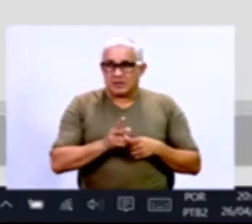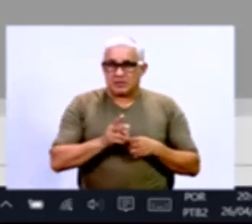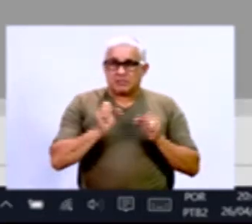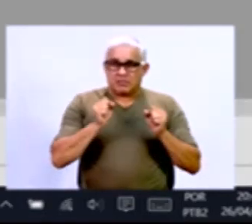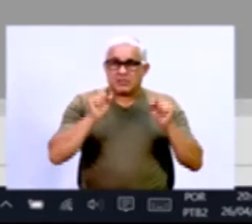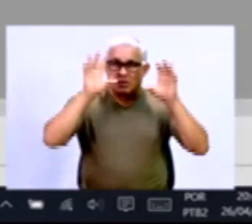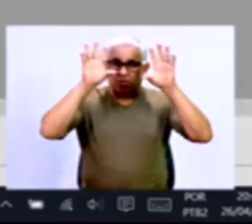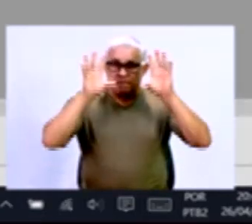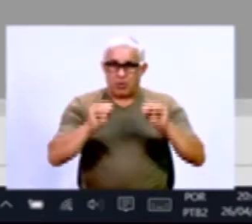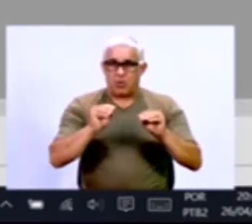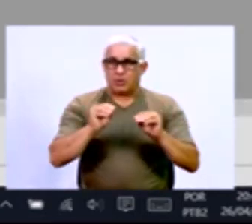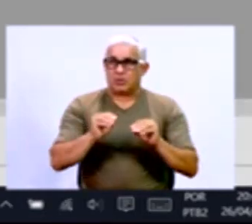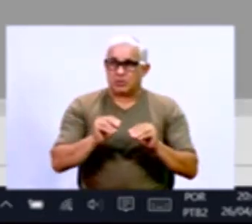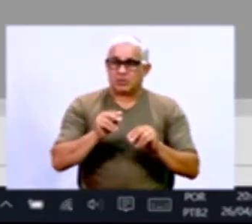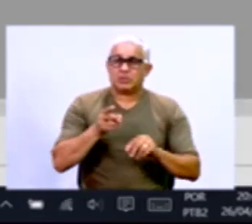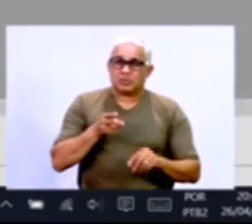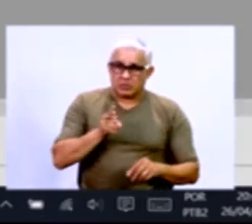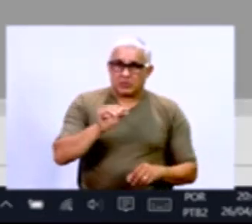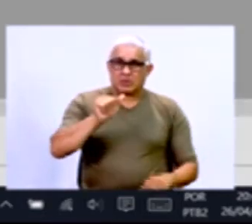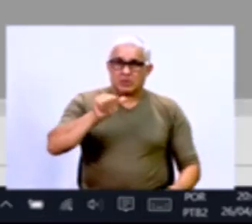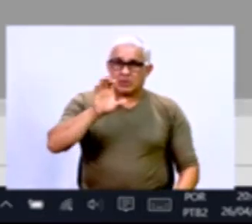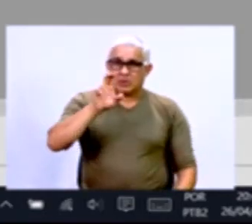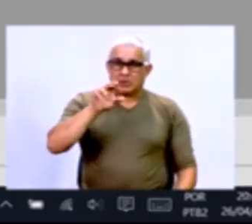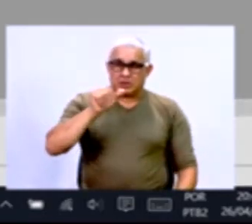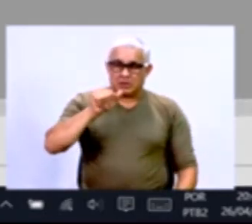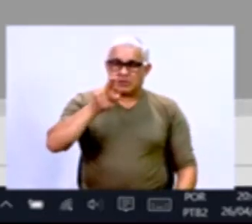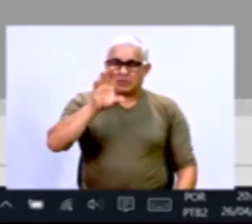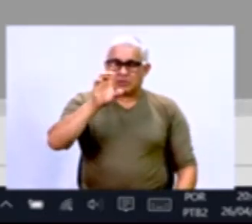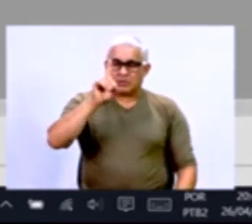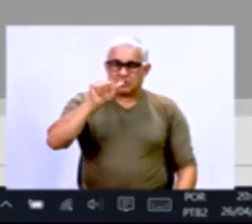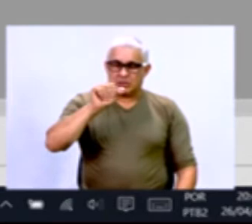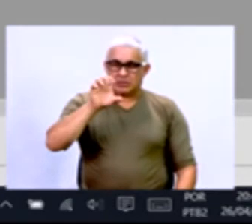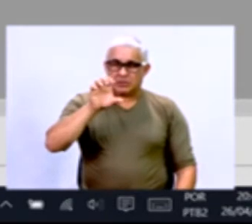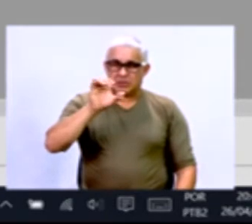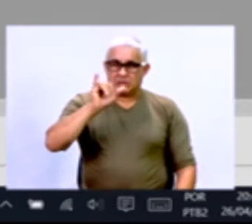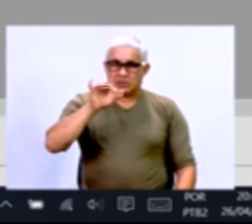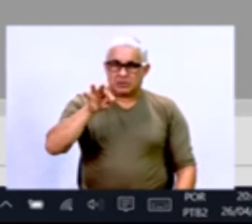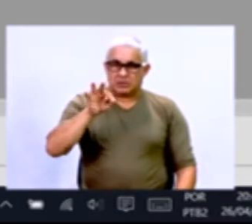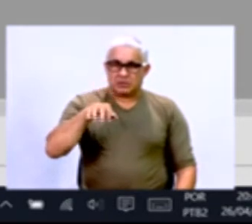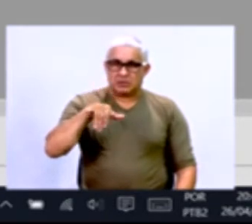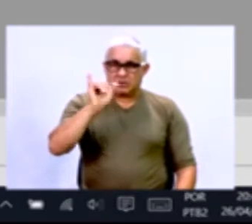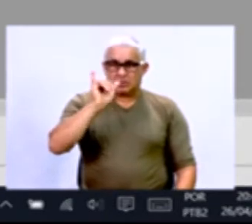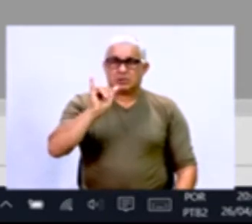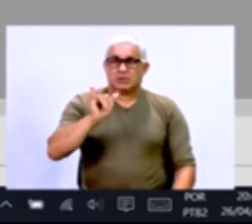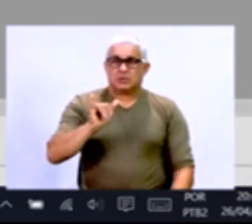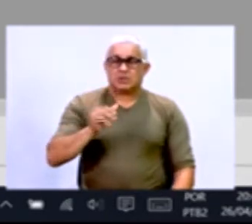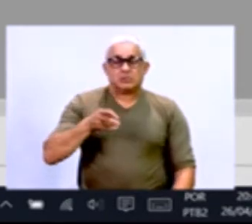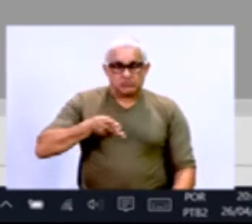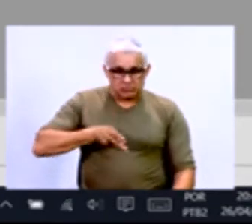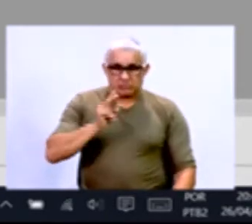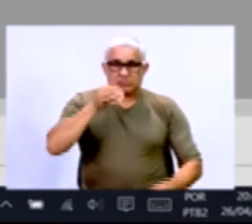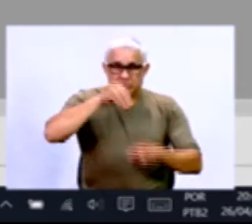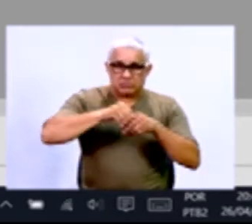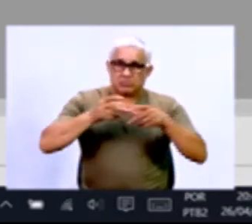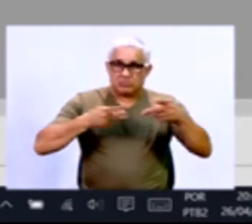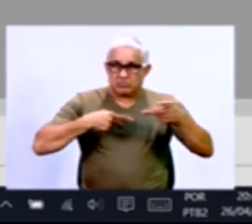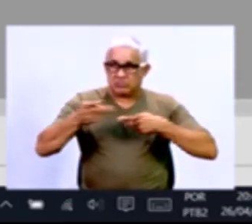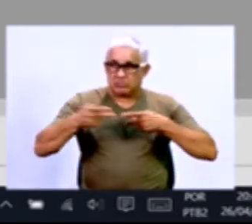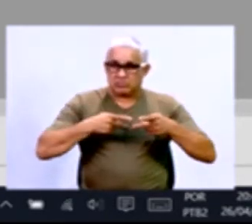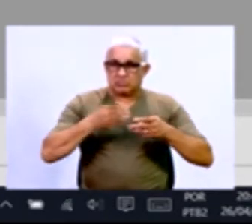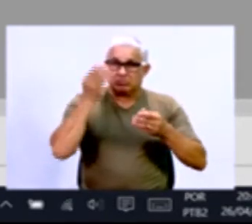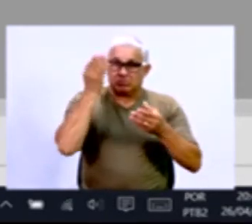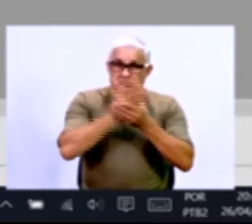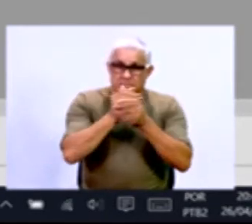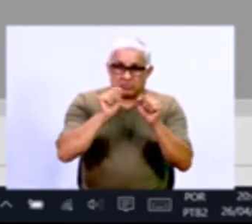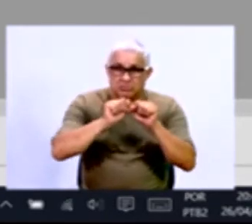essa aplicação. Continuo no Audacity, mas fechei o projeto. Agora eu vou continuar trabalhando nesse projeto. Então, eu venho aqui,